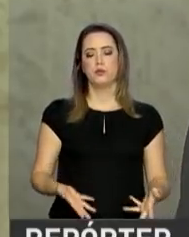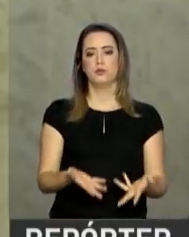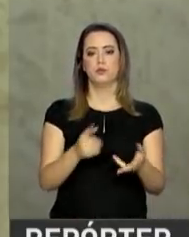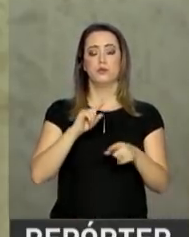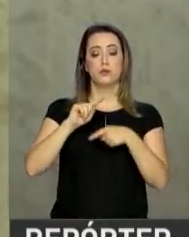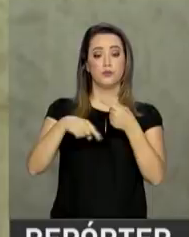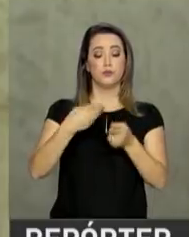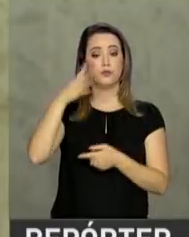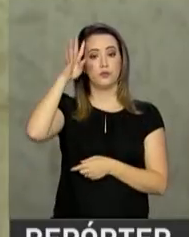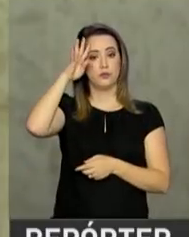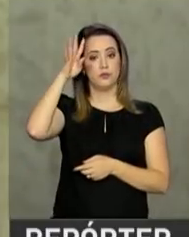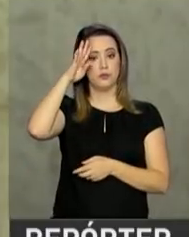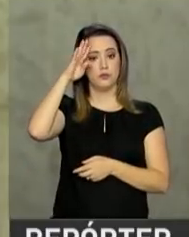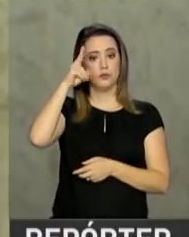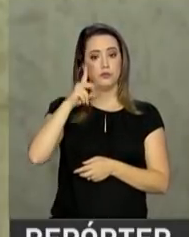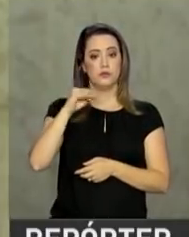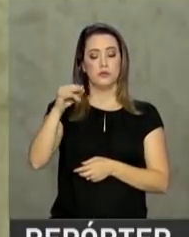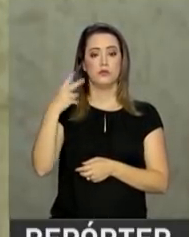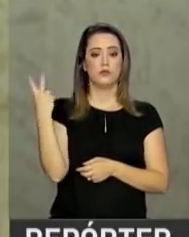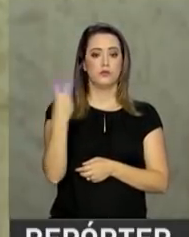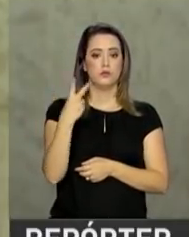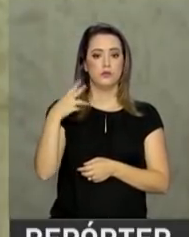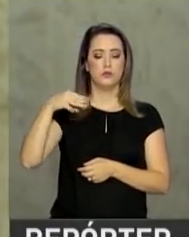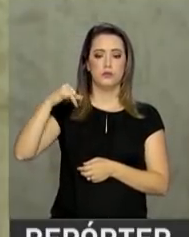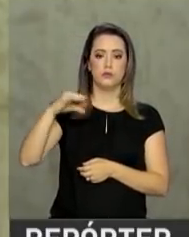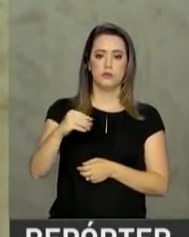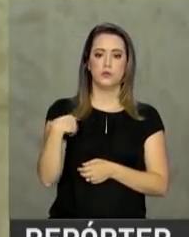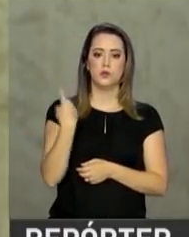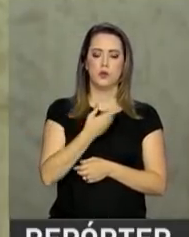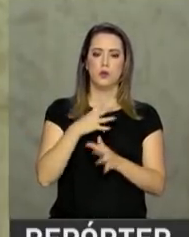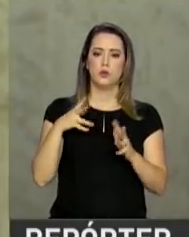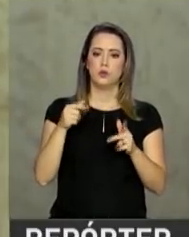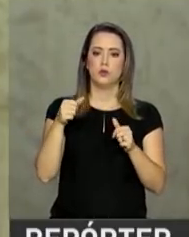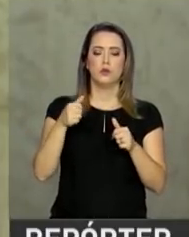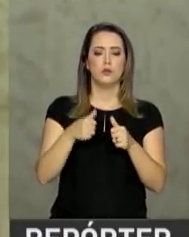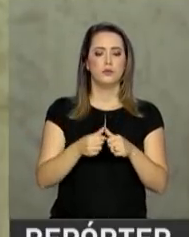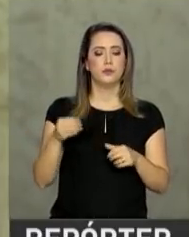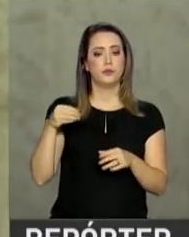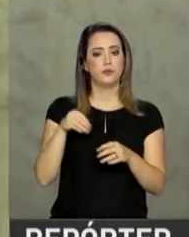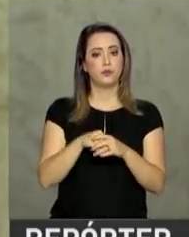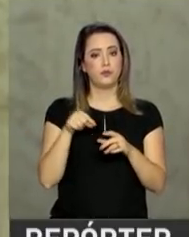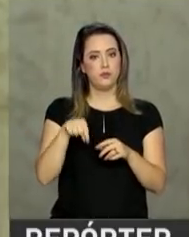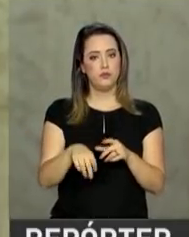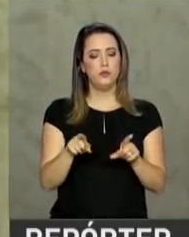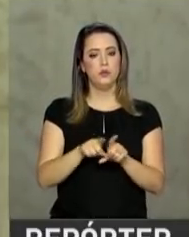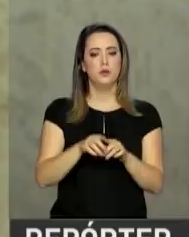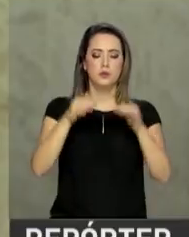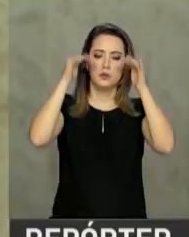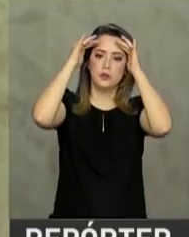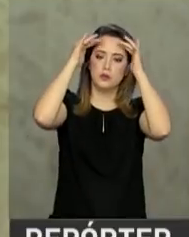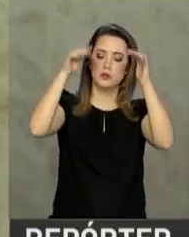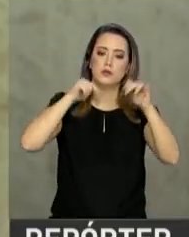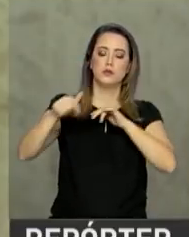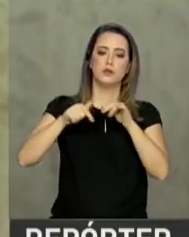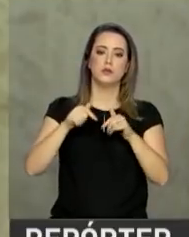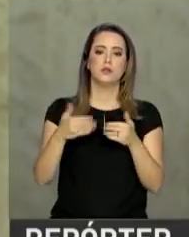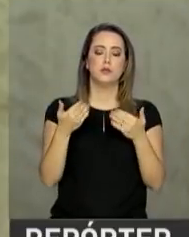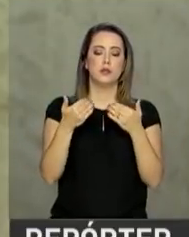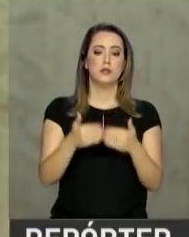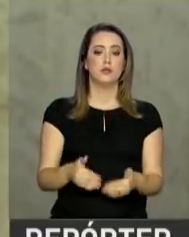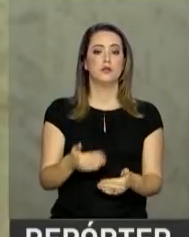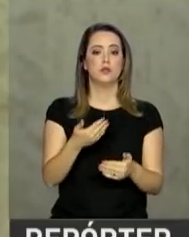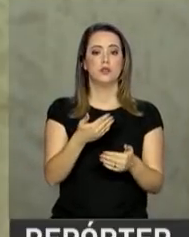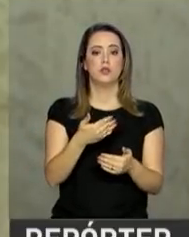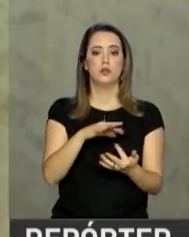quarta-feira dia 2 de maio estejamos todos aqui para cumprirmos com essa missão que nem omissão perante o governo